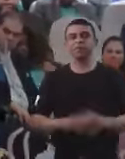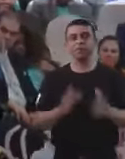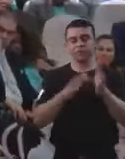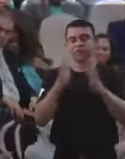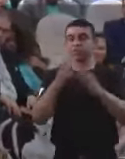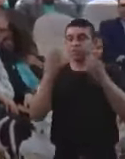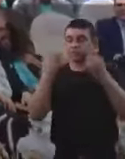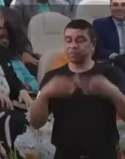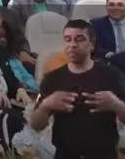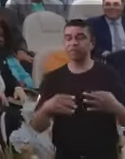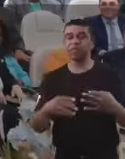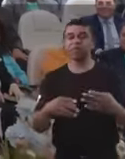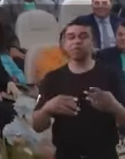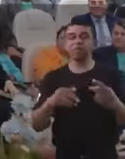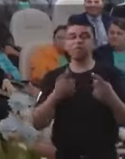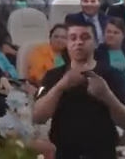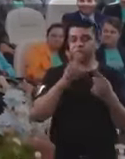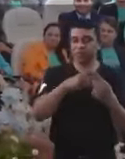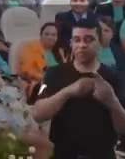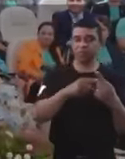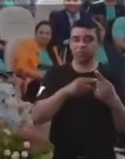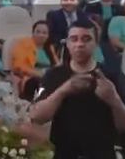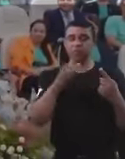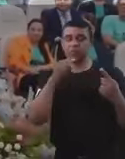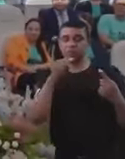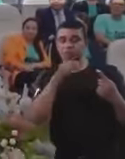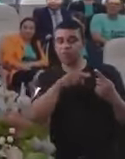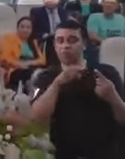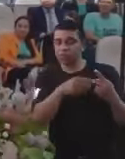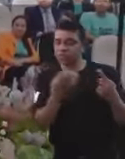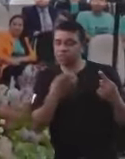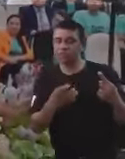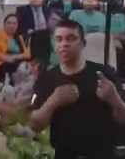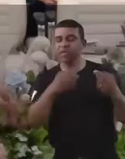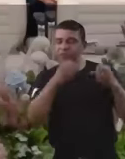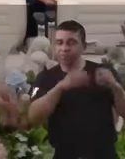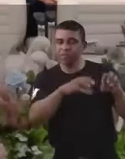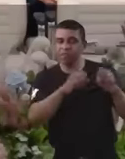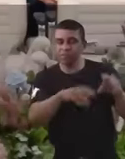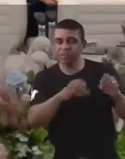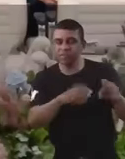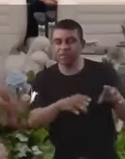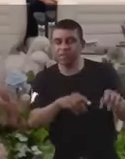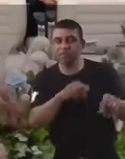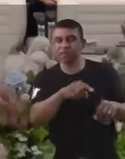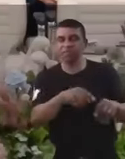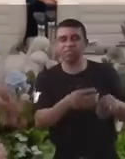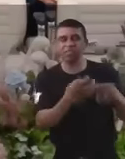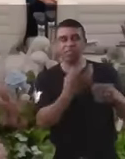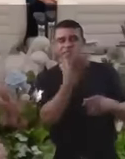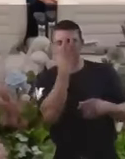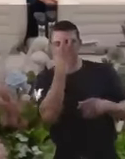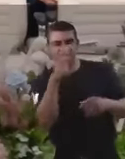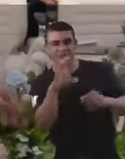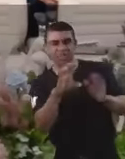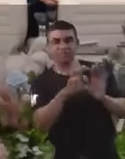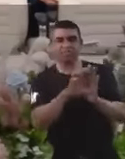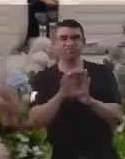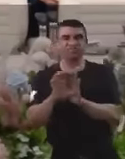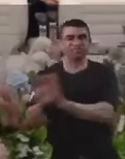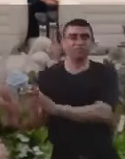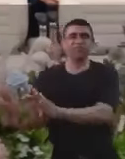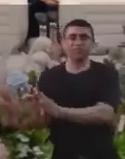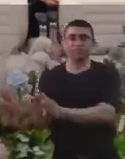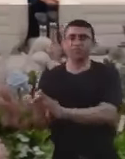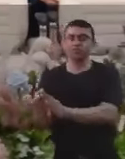Jesus não. Segundo, quer fluir nos dons? Quer crescer no ministério? Quer ser cheio de Deus? Quer impactar